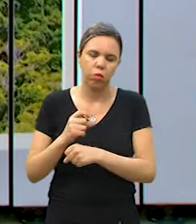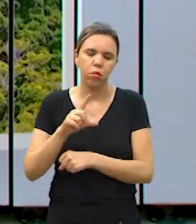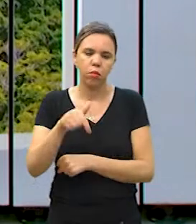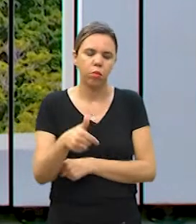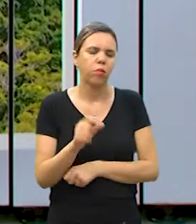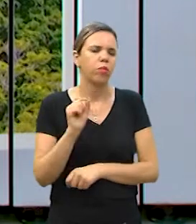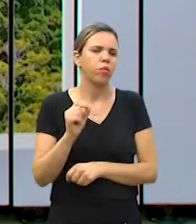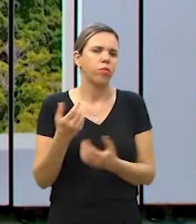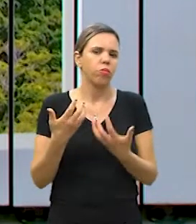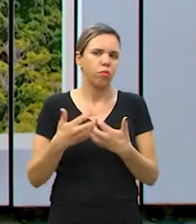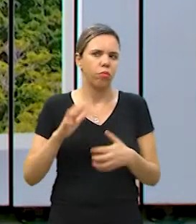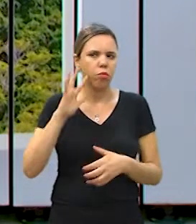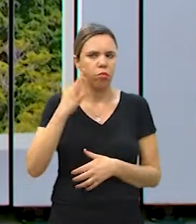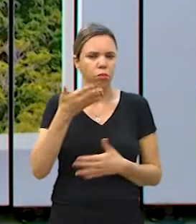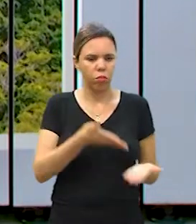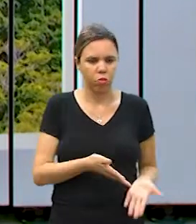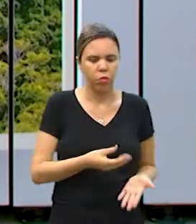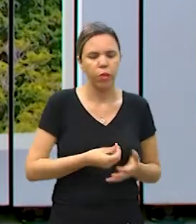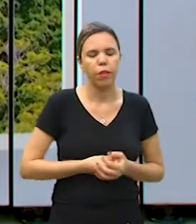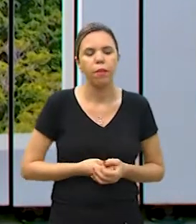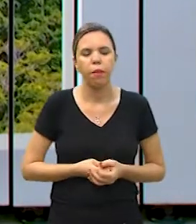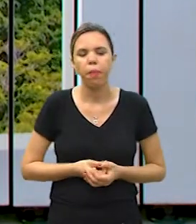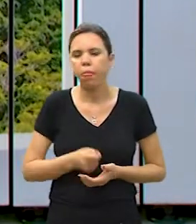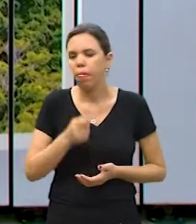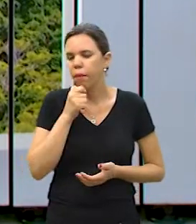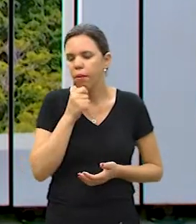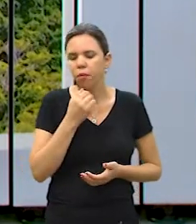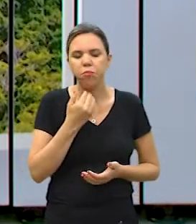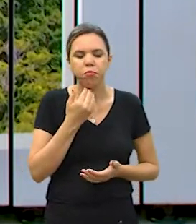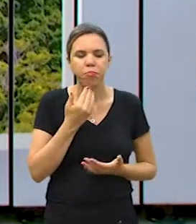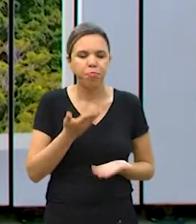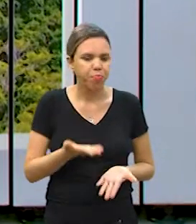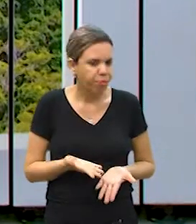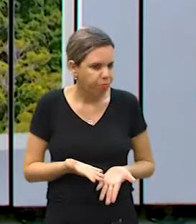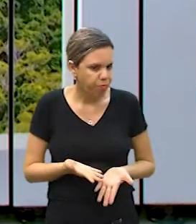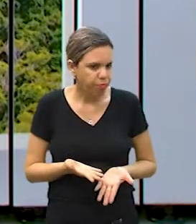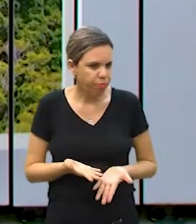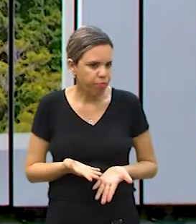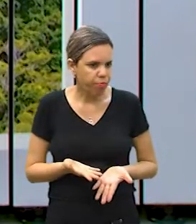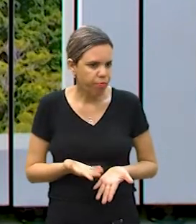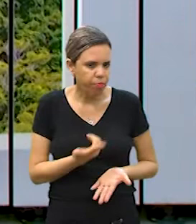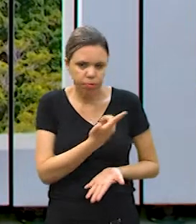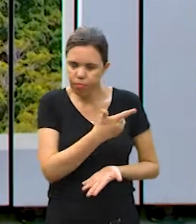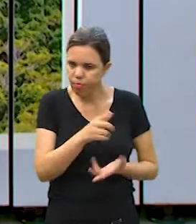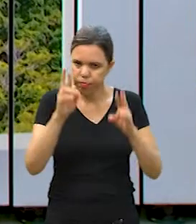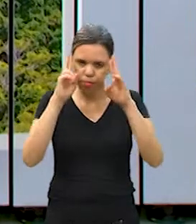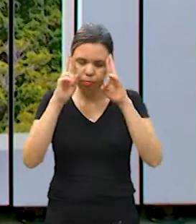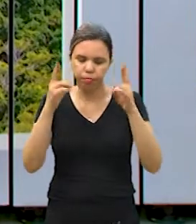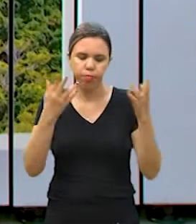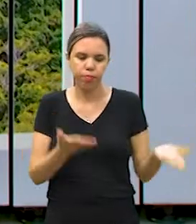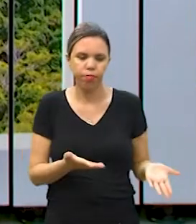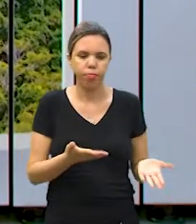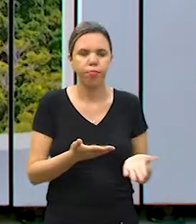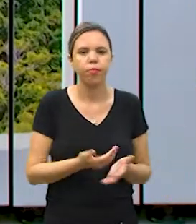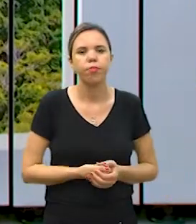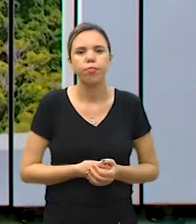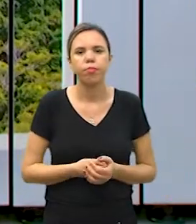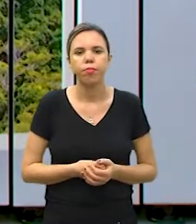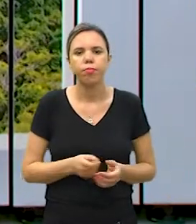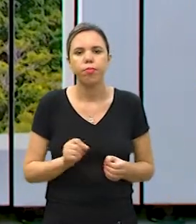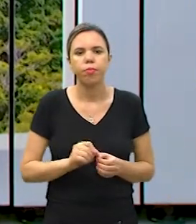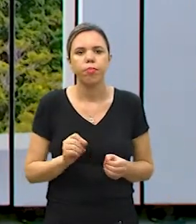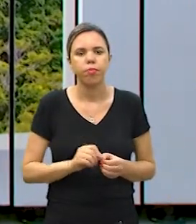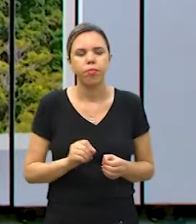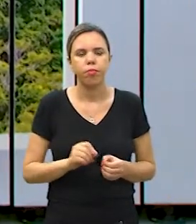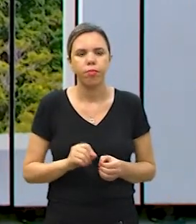e depois o que saiu daqui ainda não se respeitou sequer ele. Então, se a gente